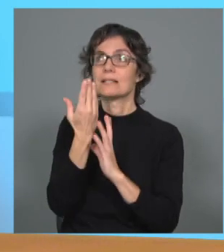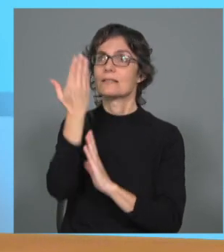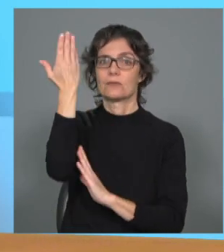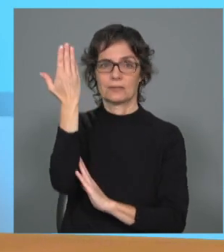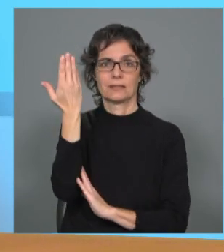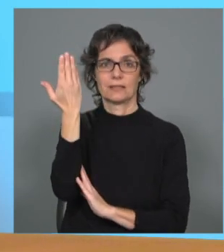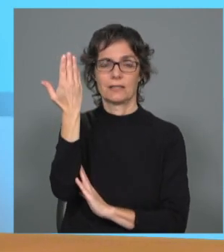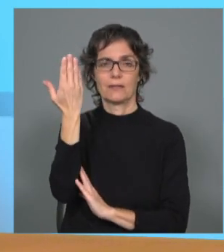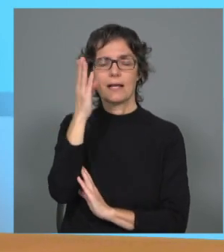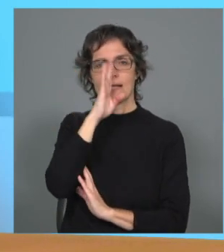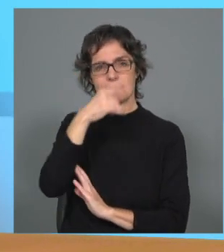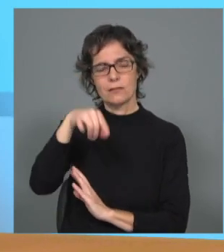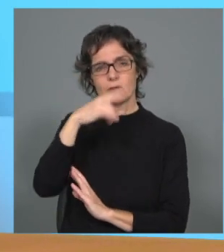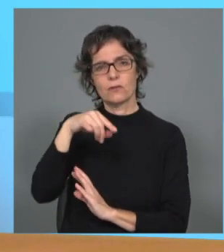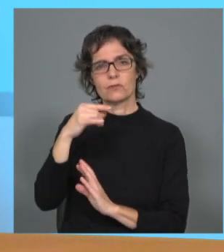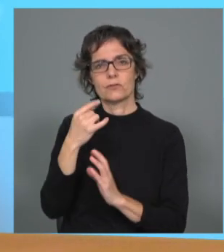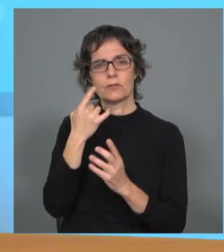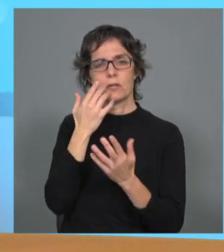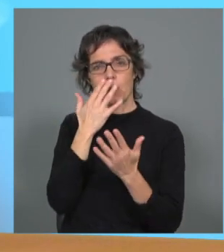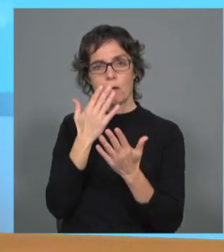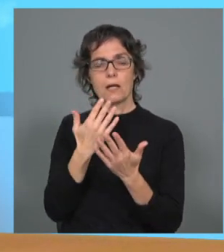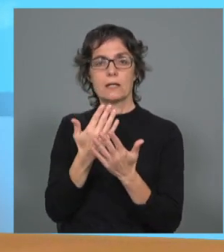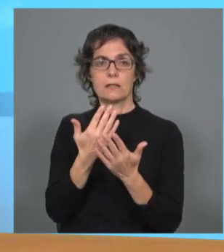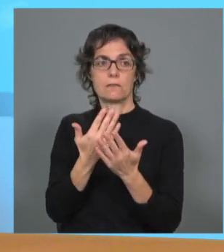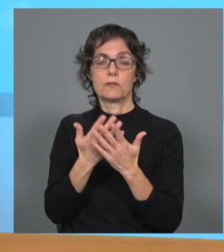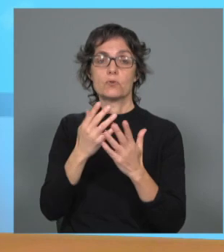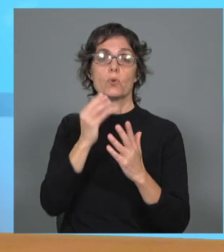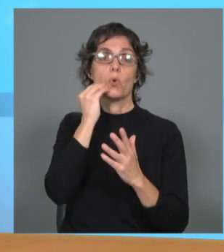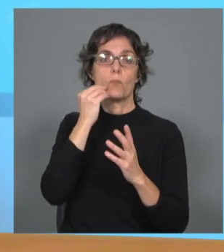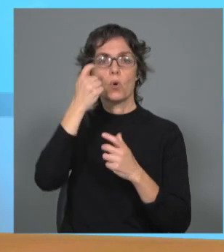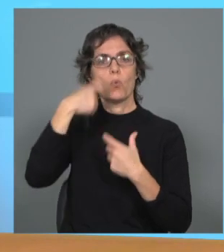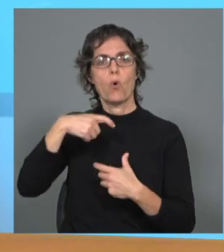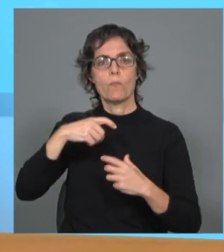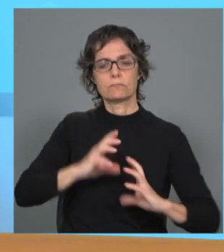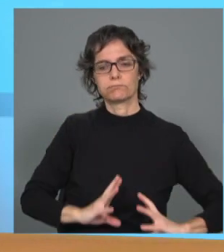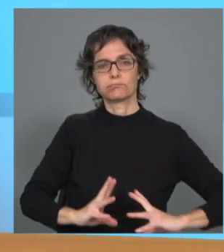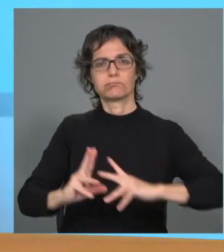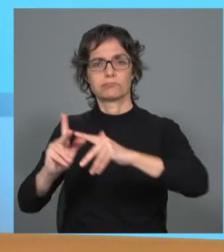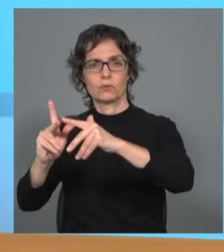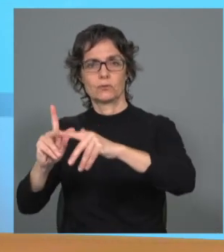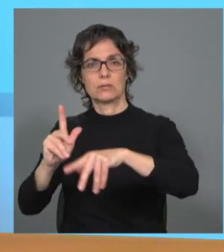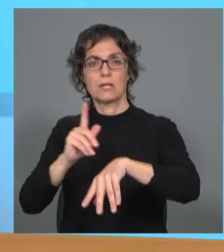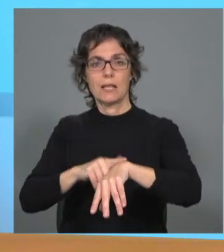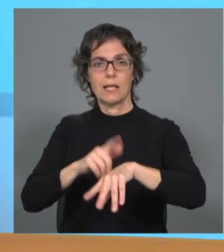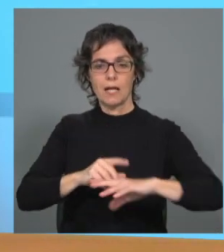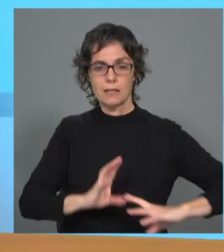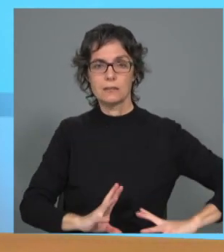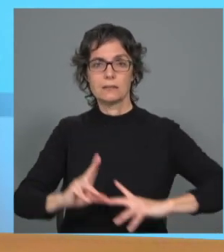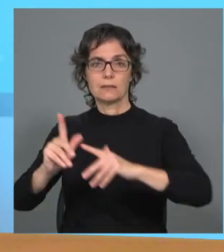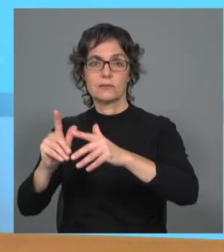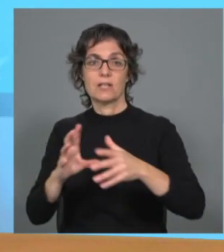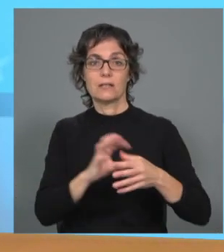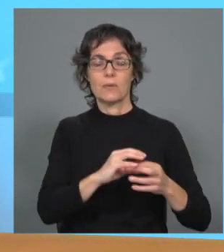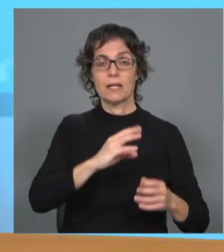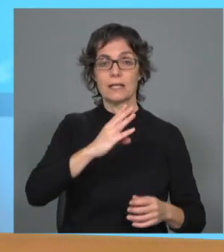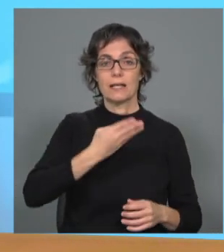para a biologia evolutiva, e já com Darwin, percebe-se que os ecossistemas com maior diversidade